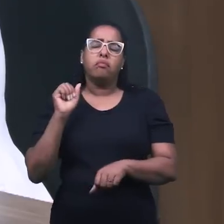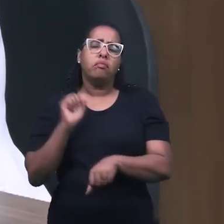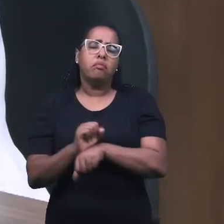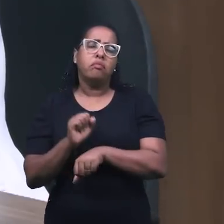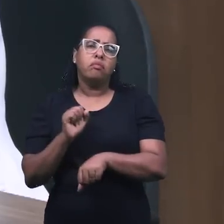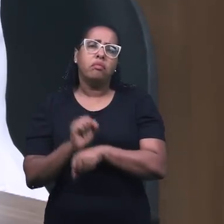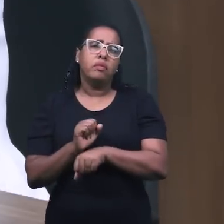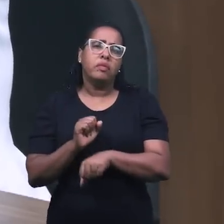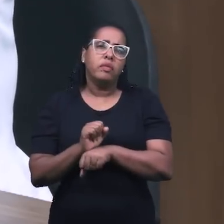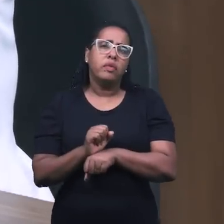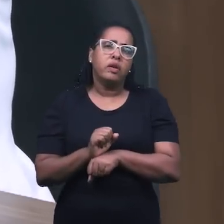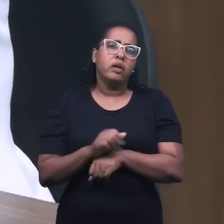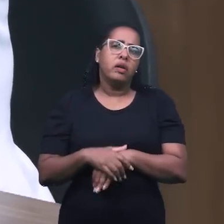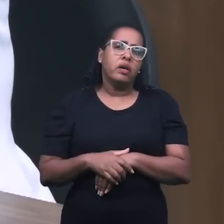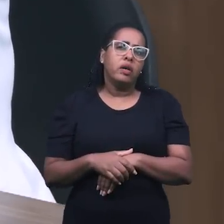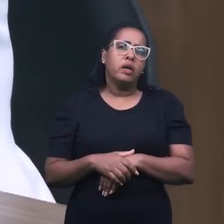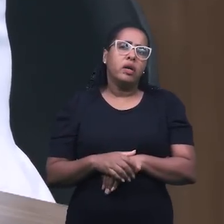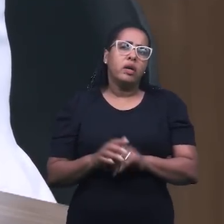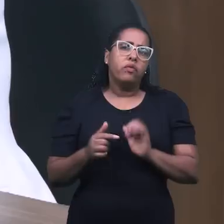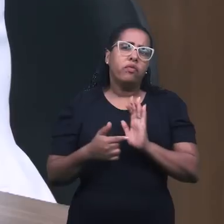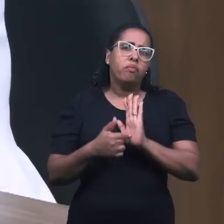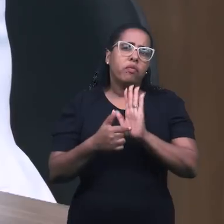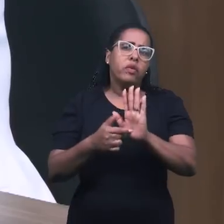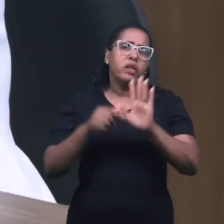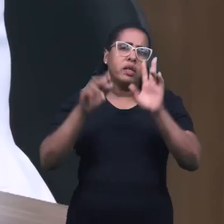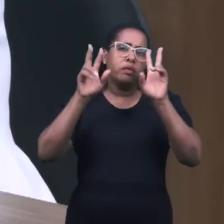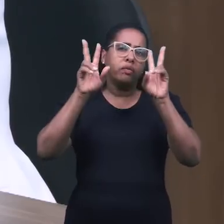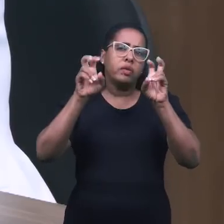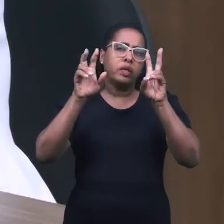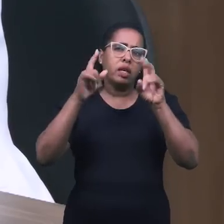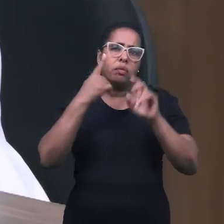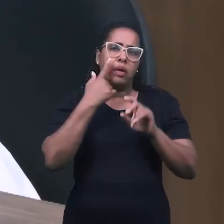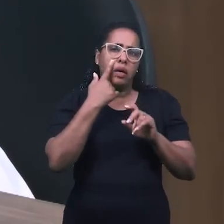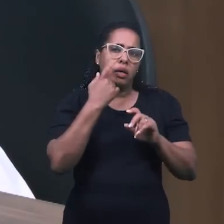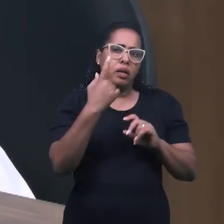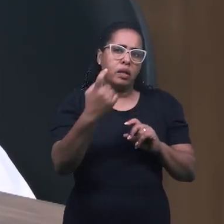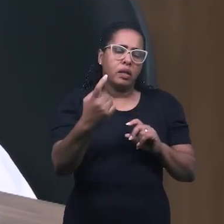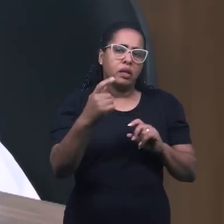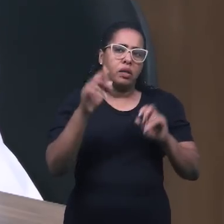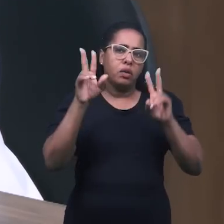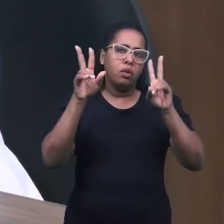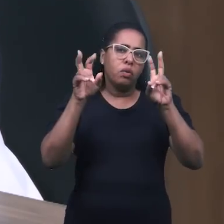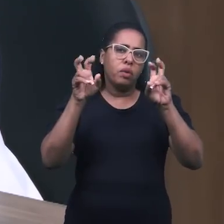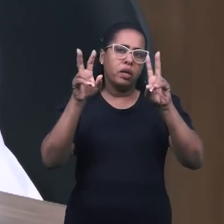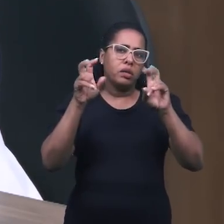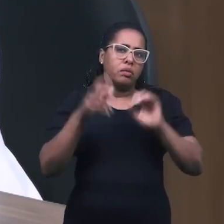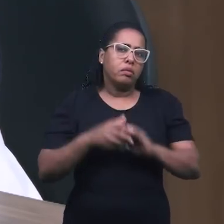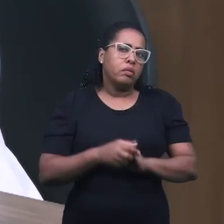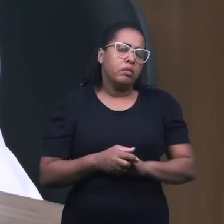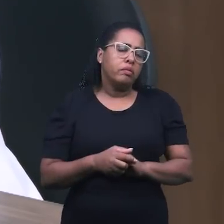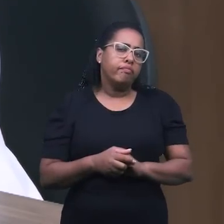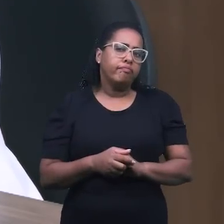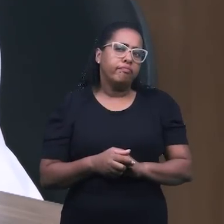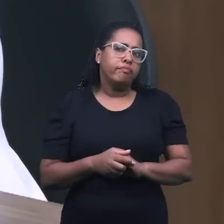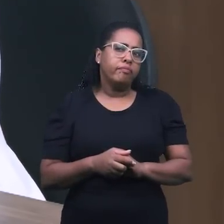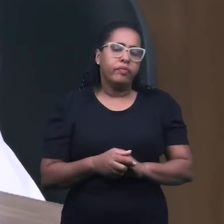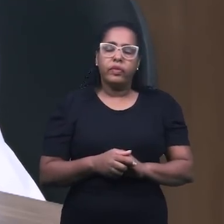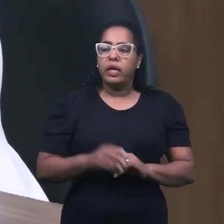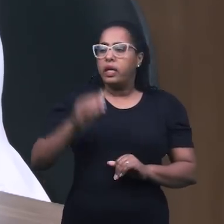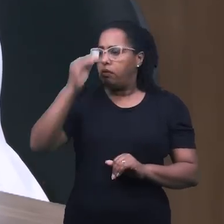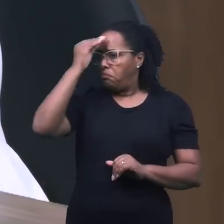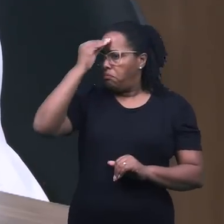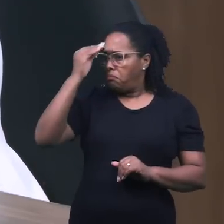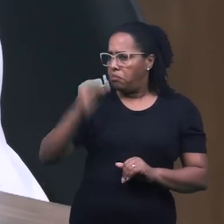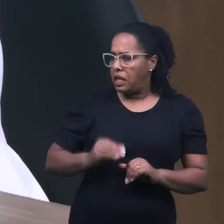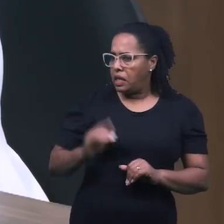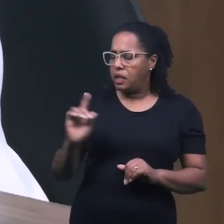aqui e eu vou trazer um tema bem interessante, um assunto bem interessante. Em não